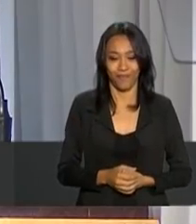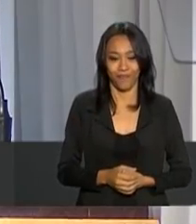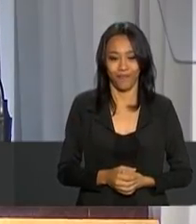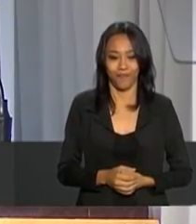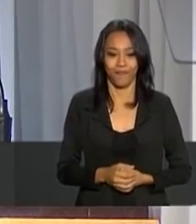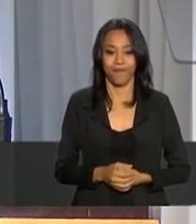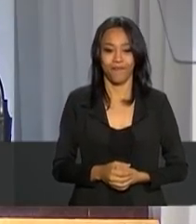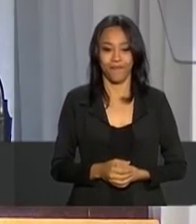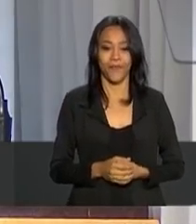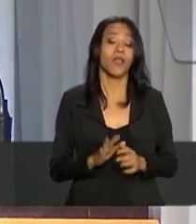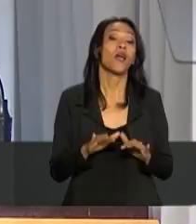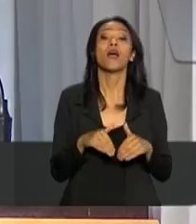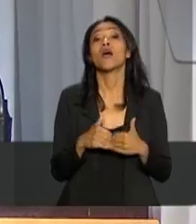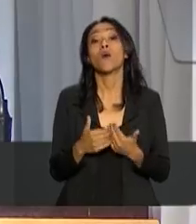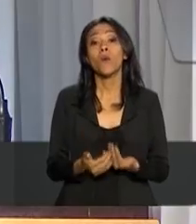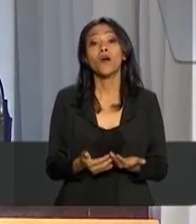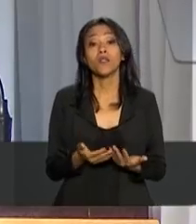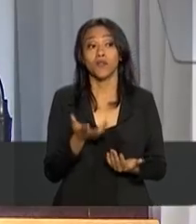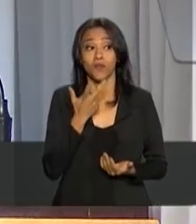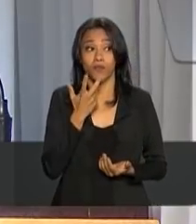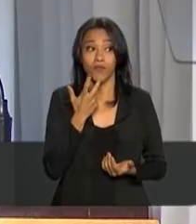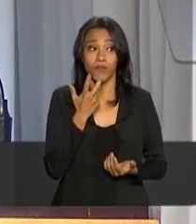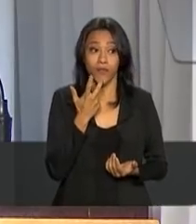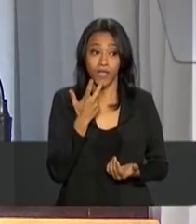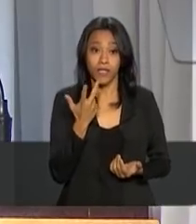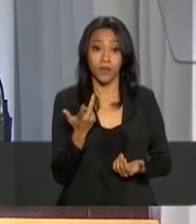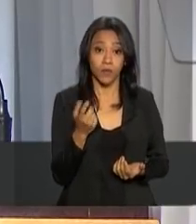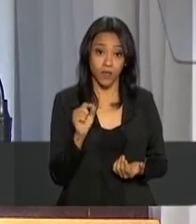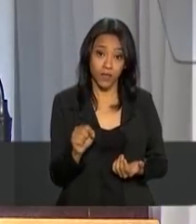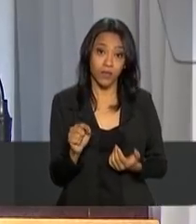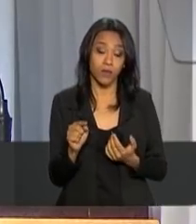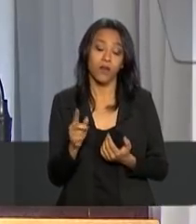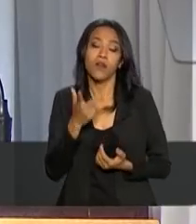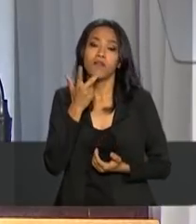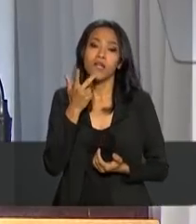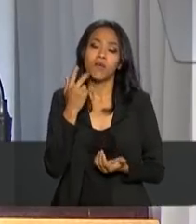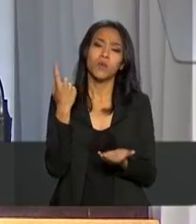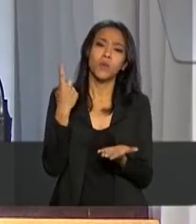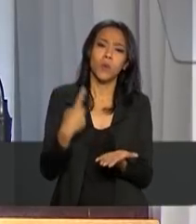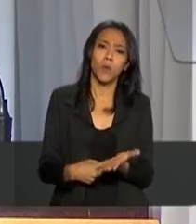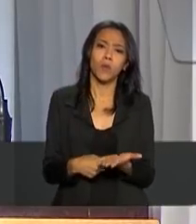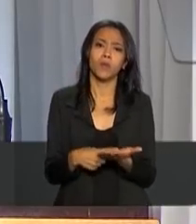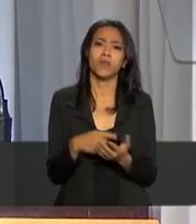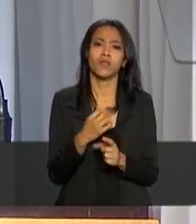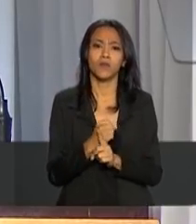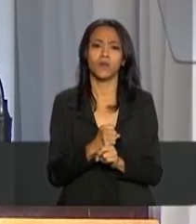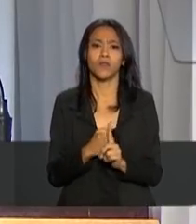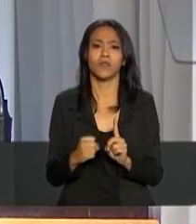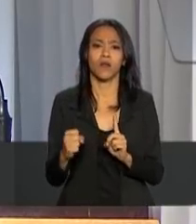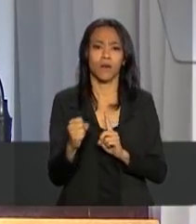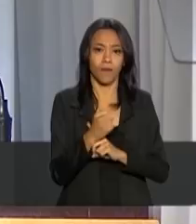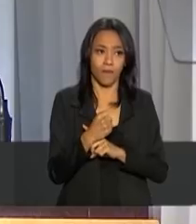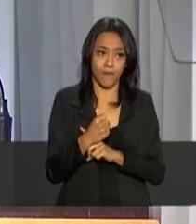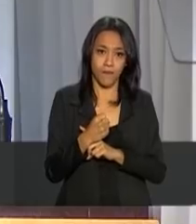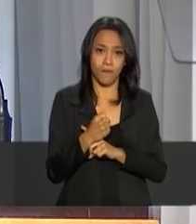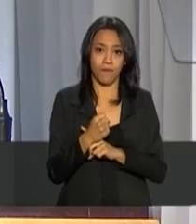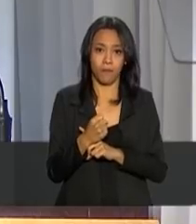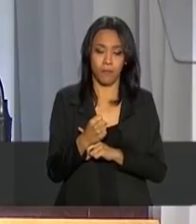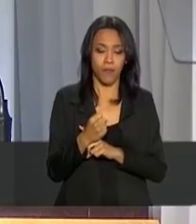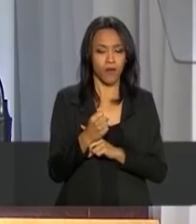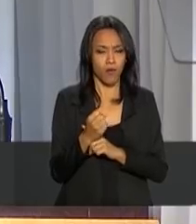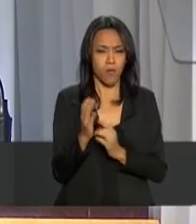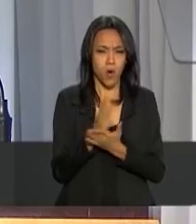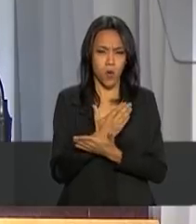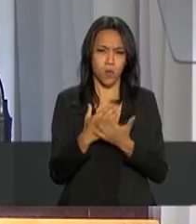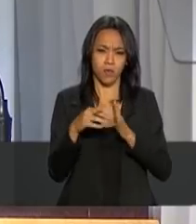quando nós falamos disso, estamos falando da responsabilidade social, como fizemos, convenhamos, com algumas